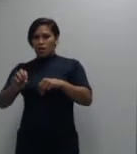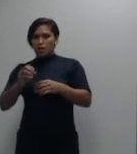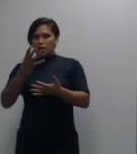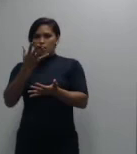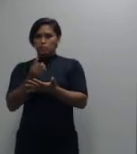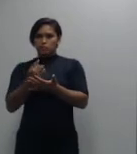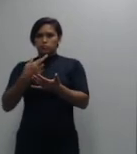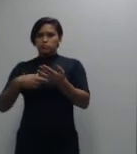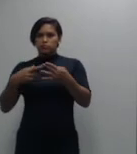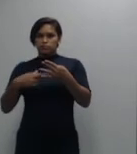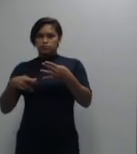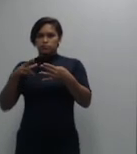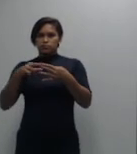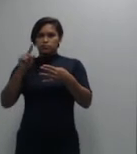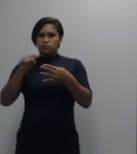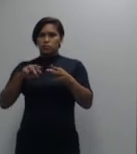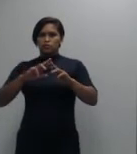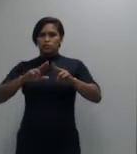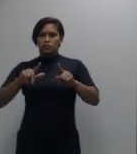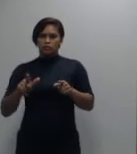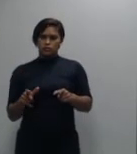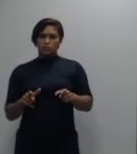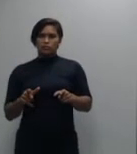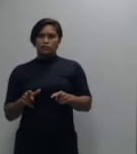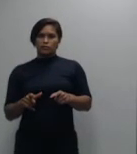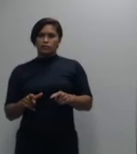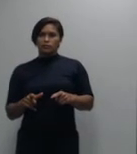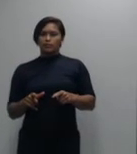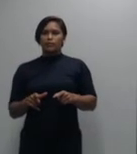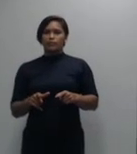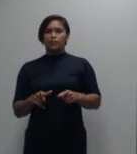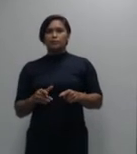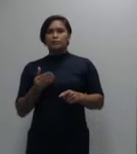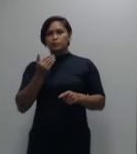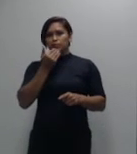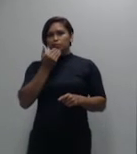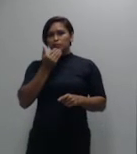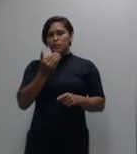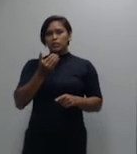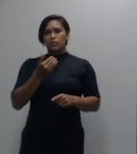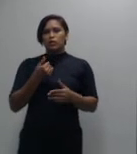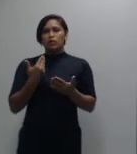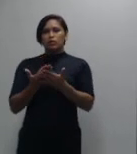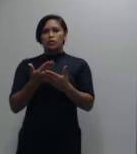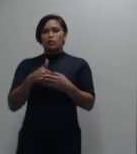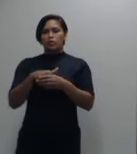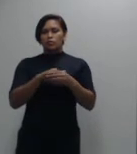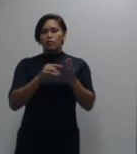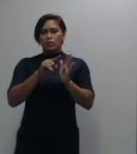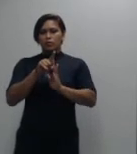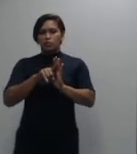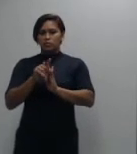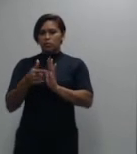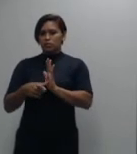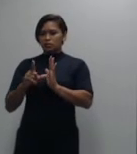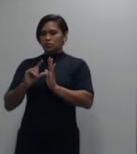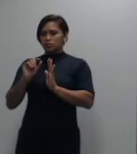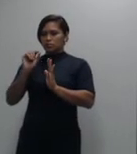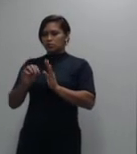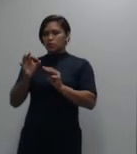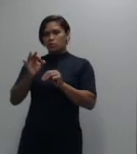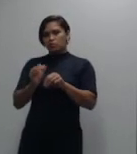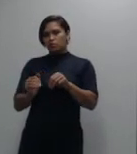aos embargos de divergência me deu visto antecipadamente a